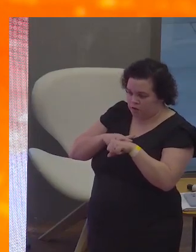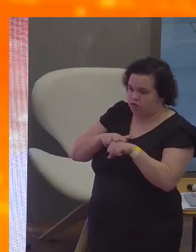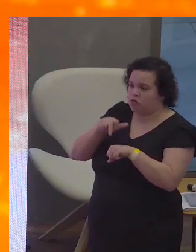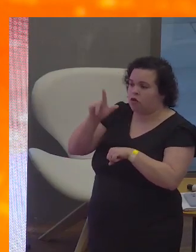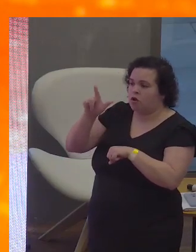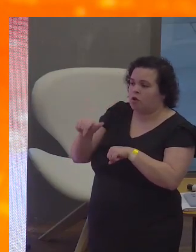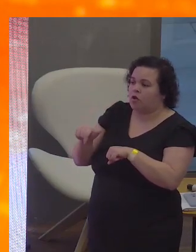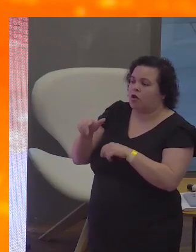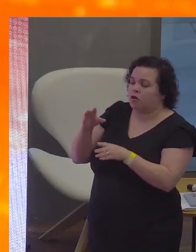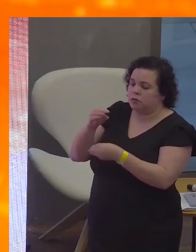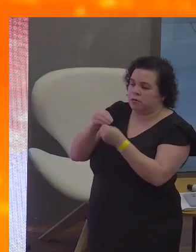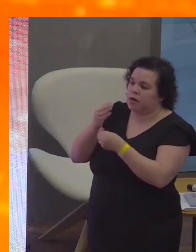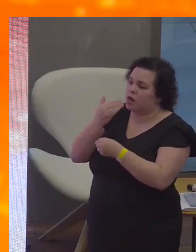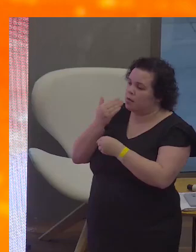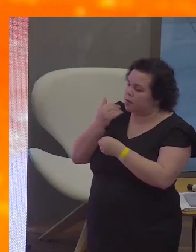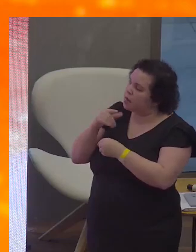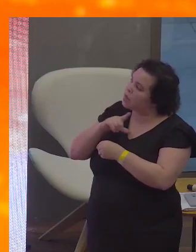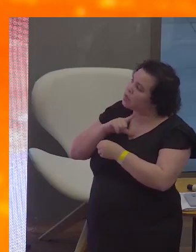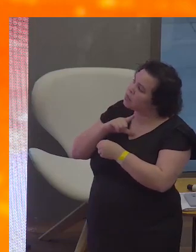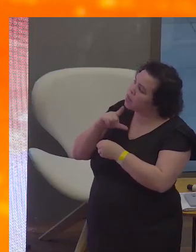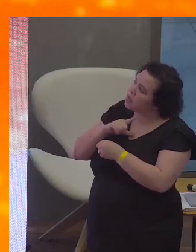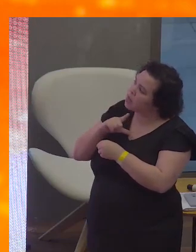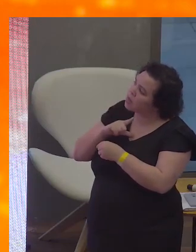os suplementos alimentares que têm